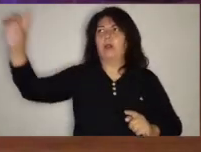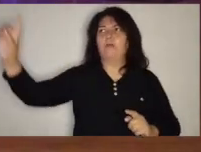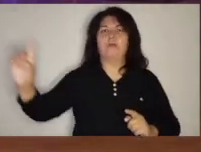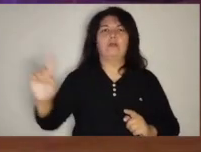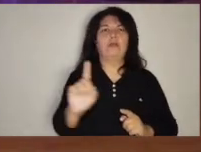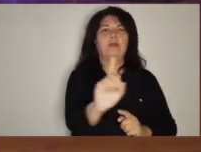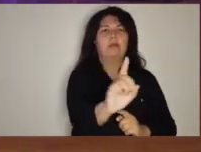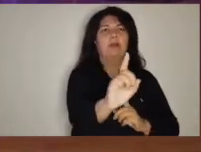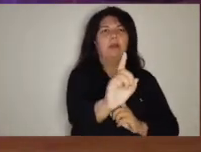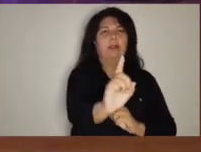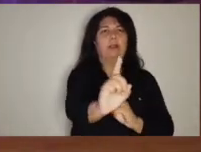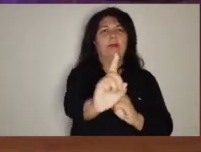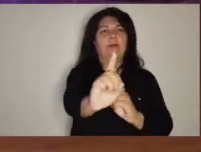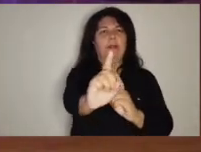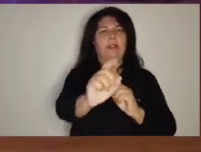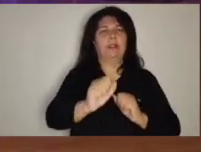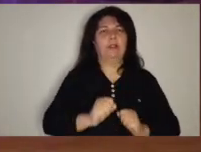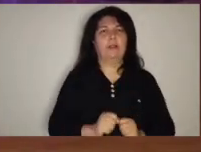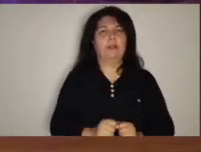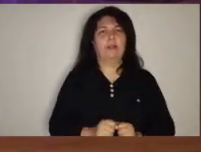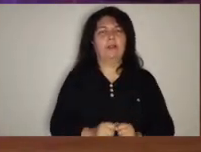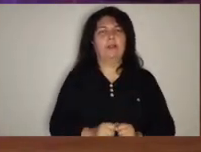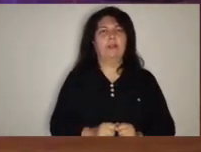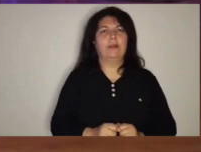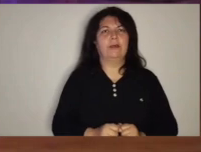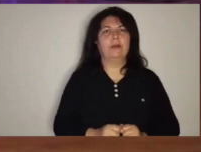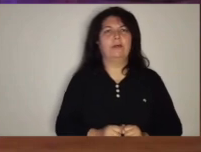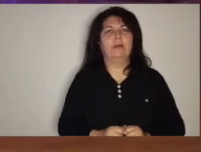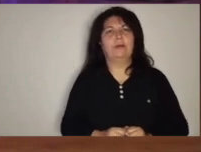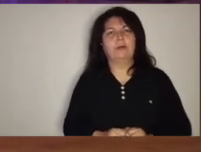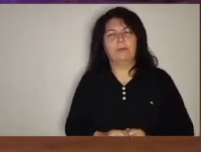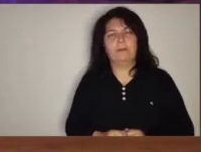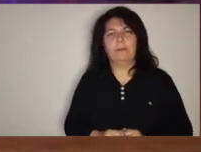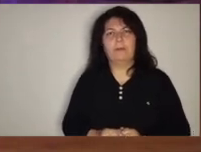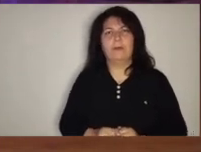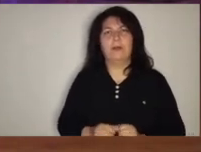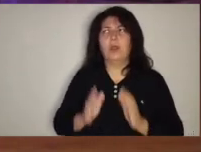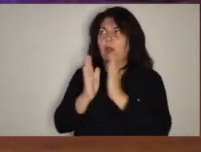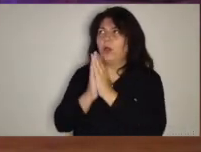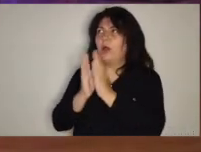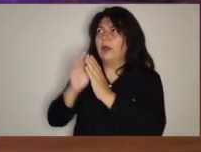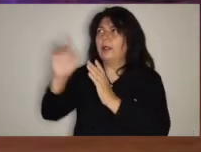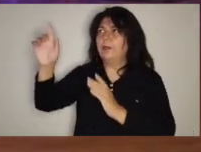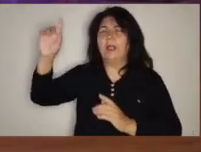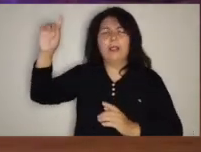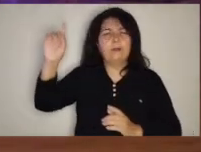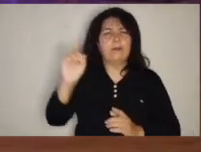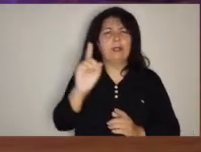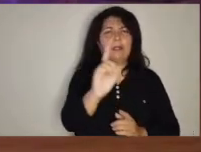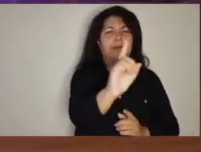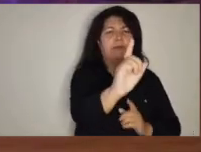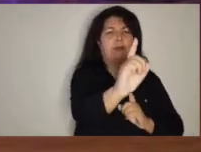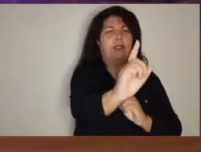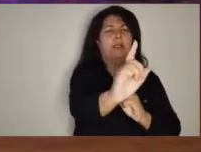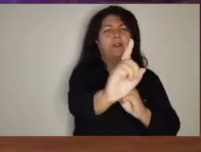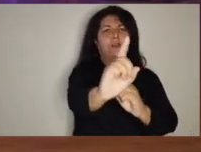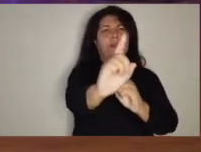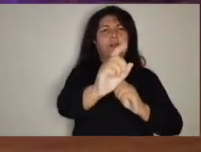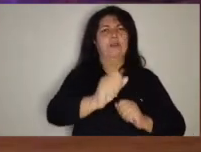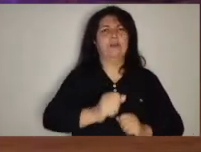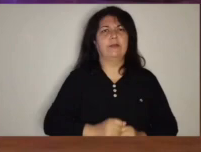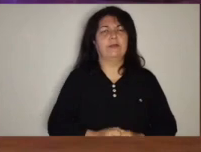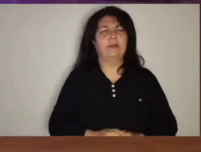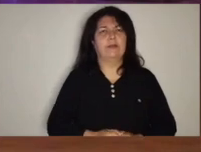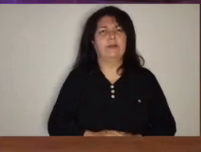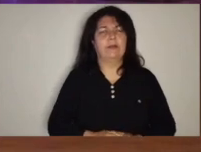porque o Senhor vai na frente. Meu Deus, hoje eu vou começar meu trabalho, então vai lá na frente. Quando eu chegar ali para resolver as